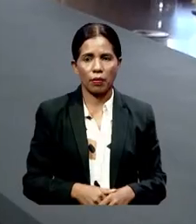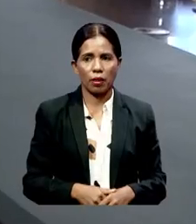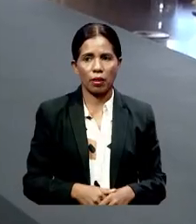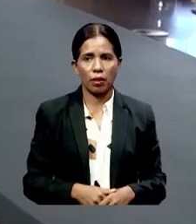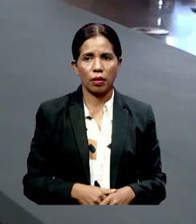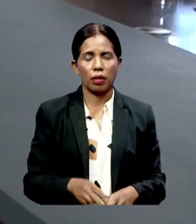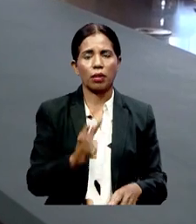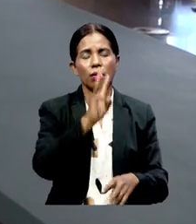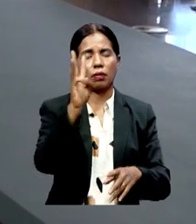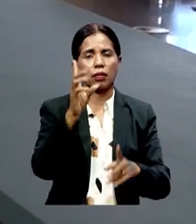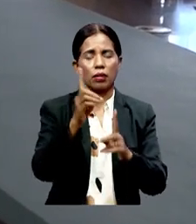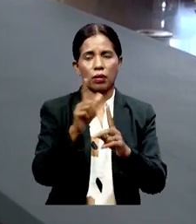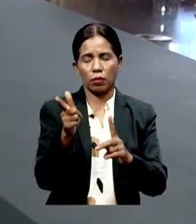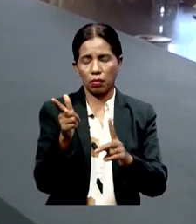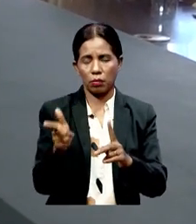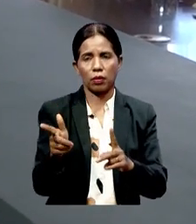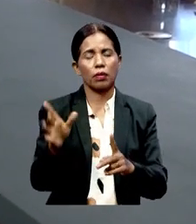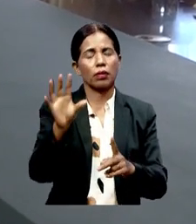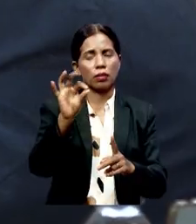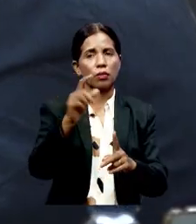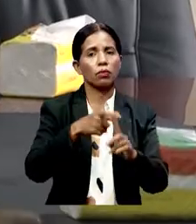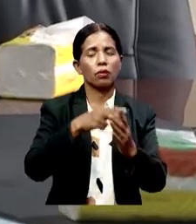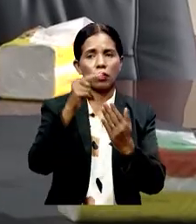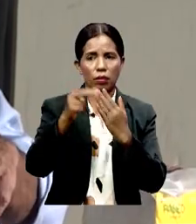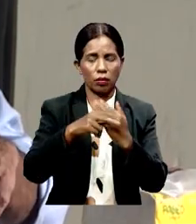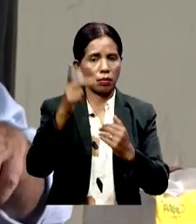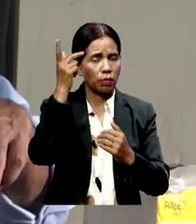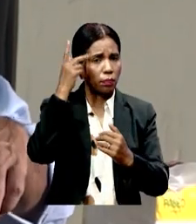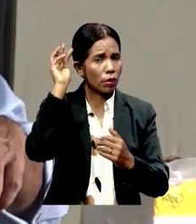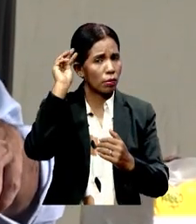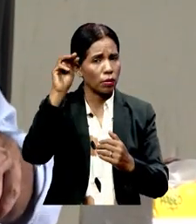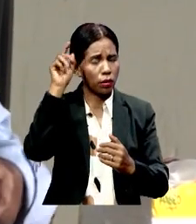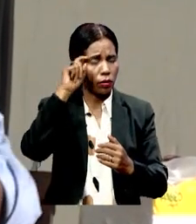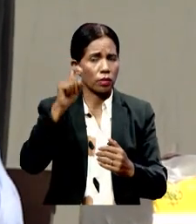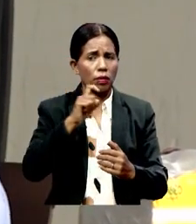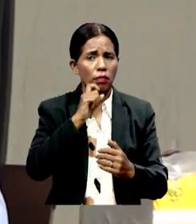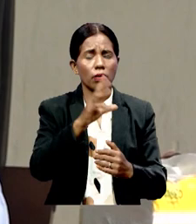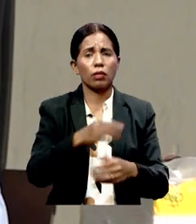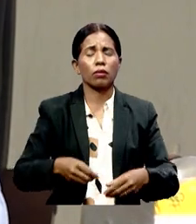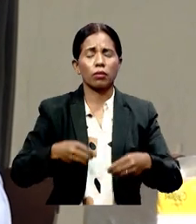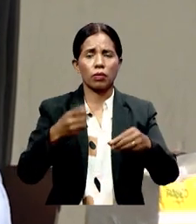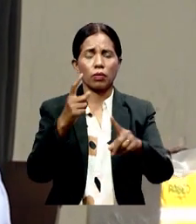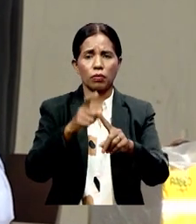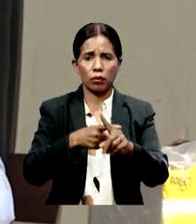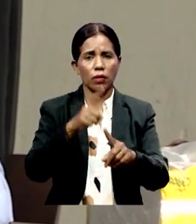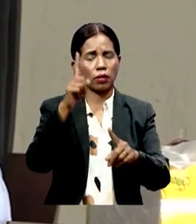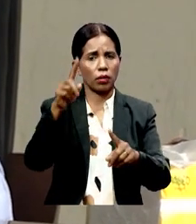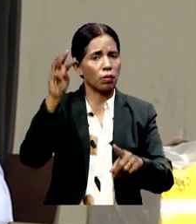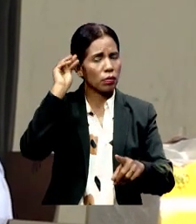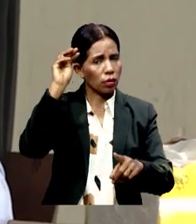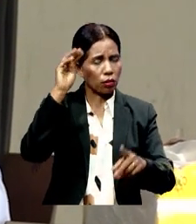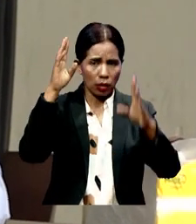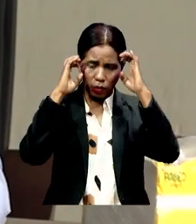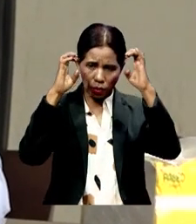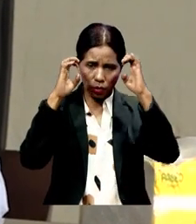Io quarto loro in ruolo recensio fulla novembre, né? Primeiro ministro Kairala Sanana Guzmão fu duração fulla in idea ba Ministério de